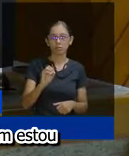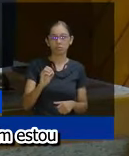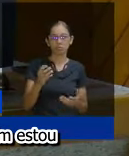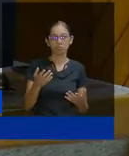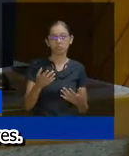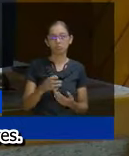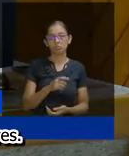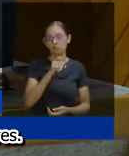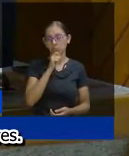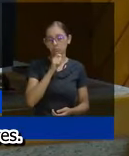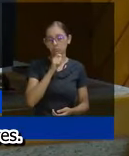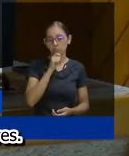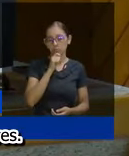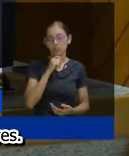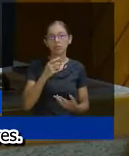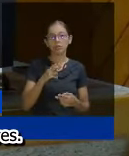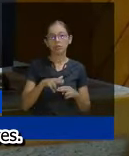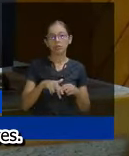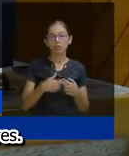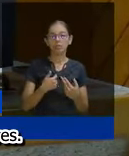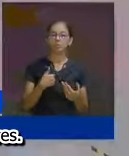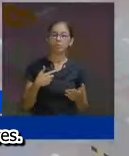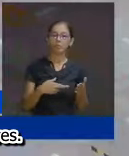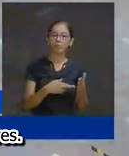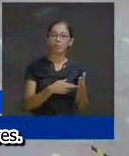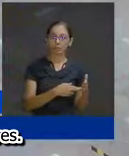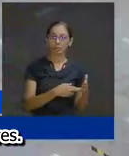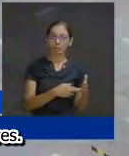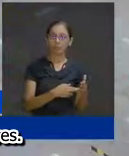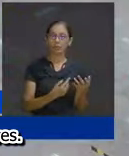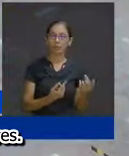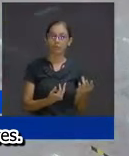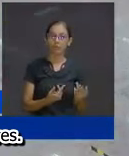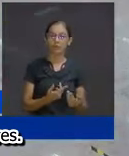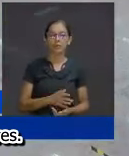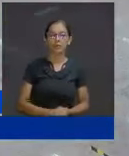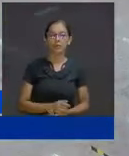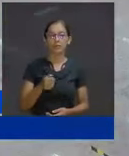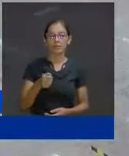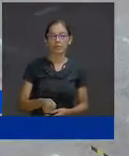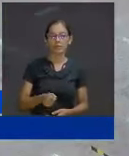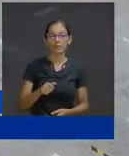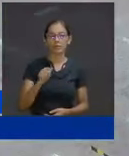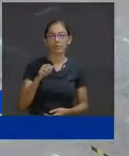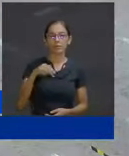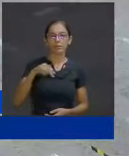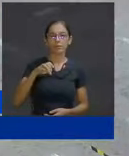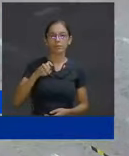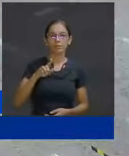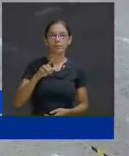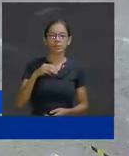também estou acompanhando a relatora. Juiz Anselmo Imagem ampla do plenário.